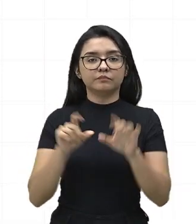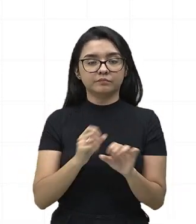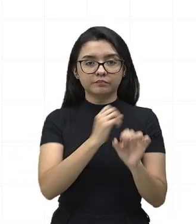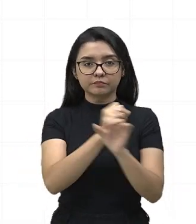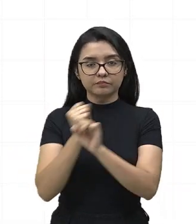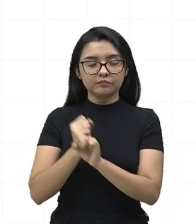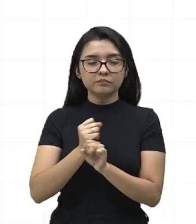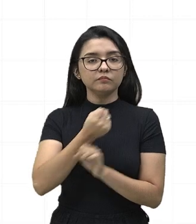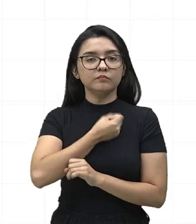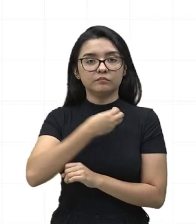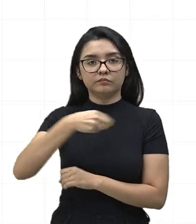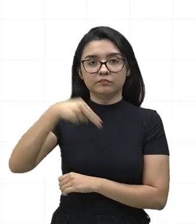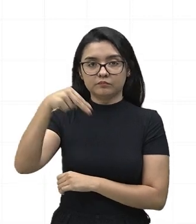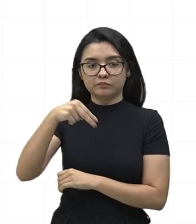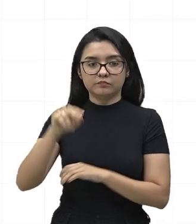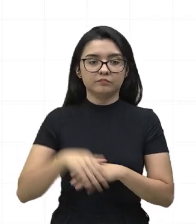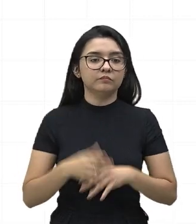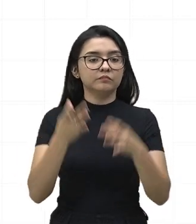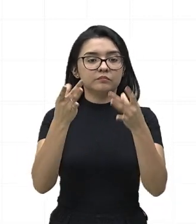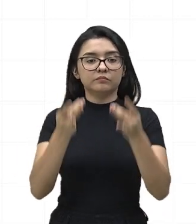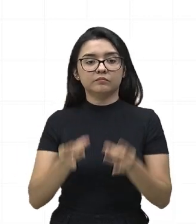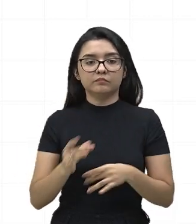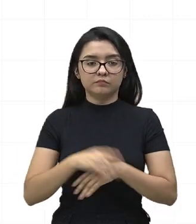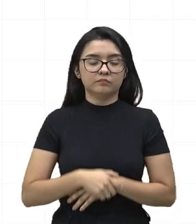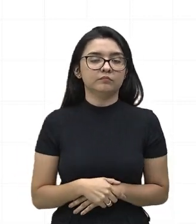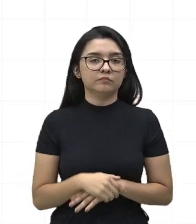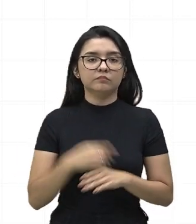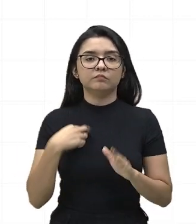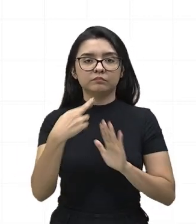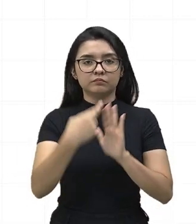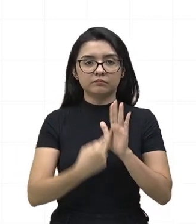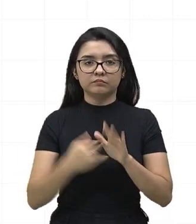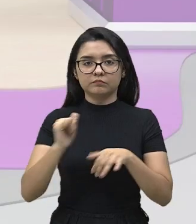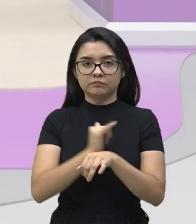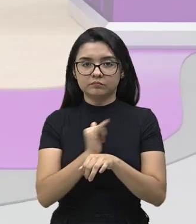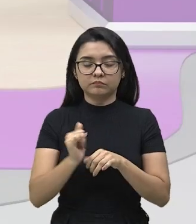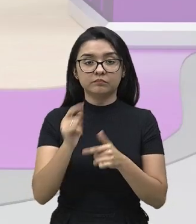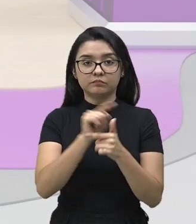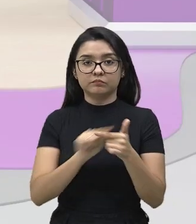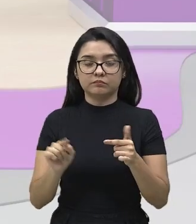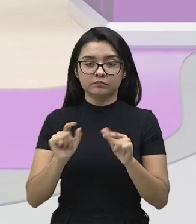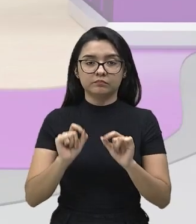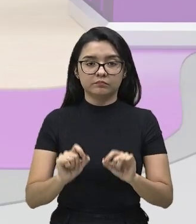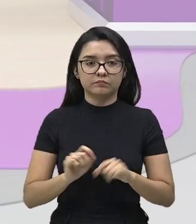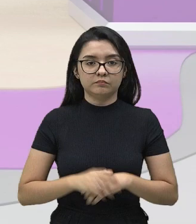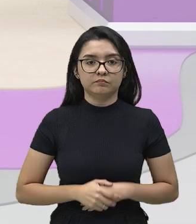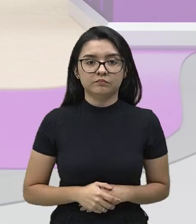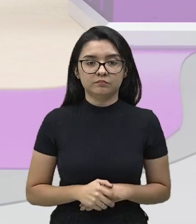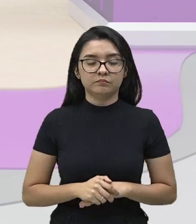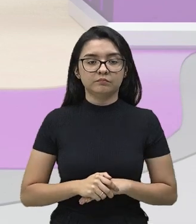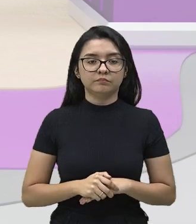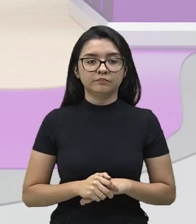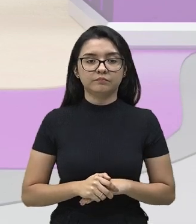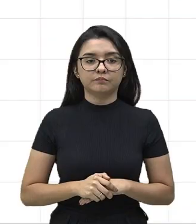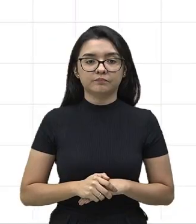com números naturais. Detalhamento, critérios de divisibilidade. Então vamos à nossa